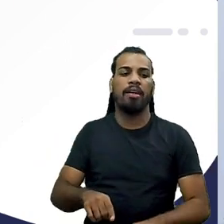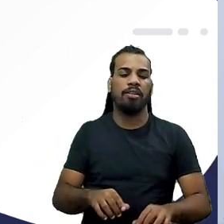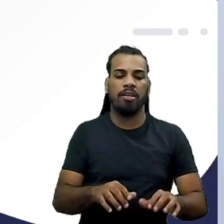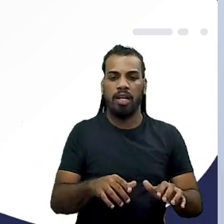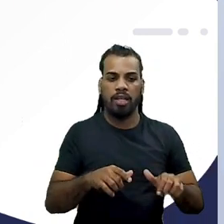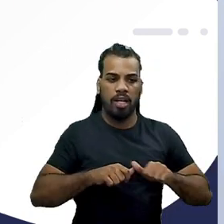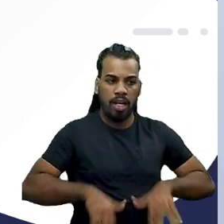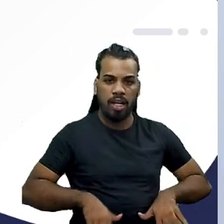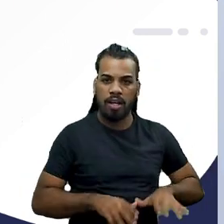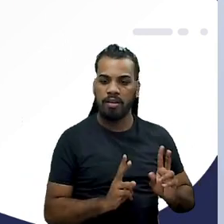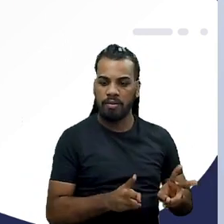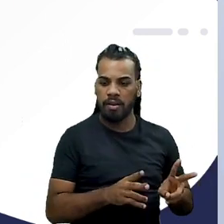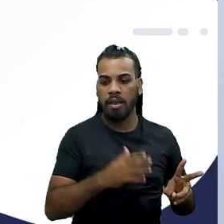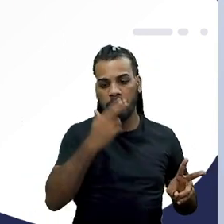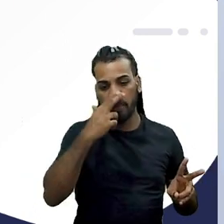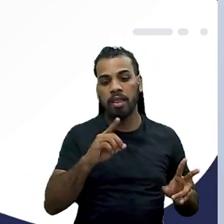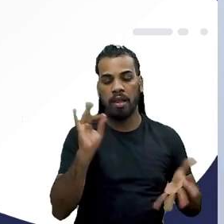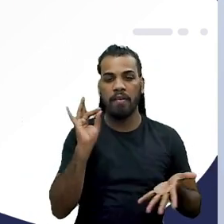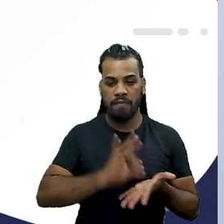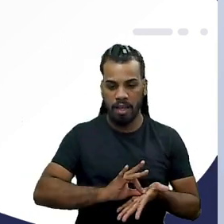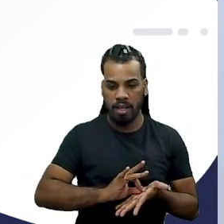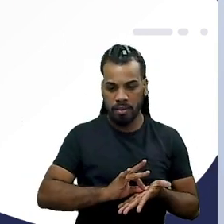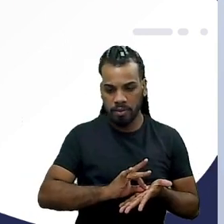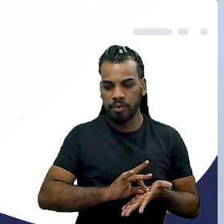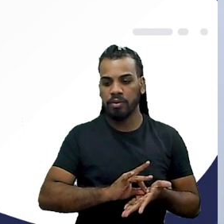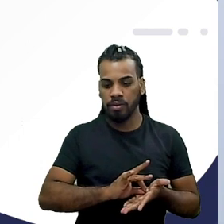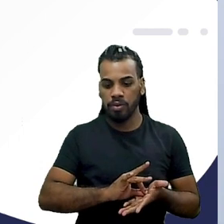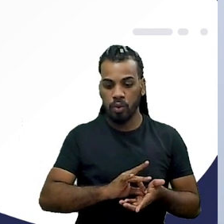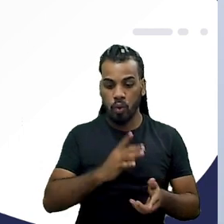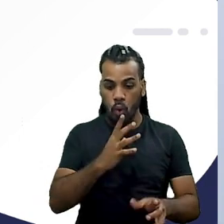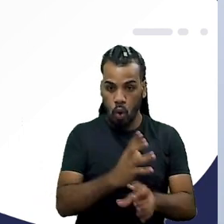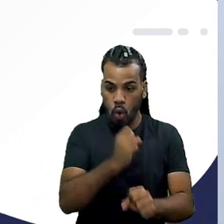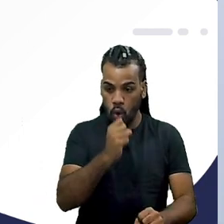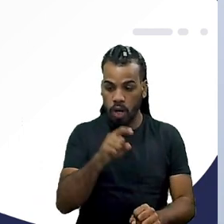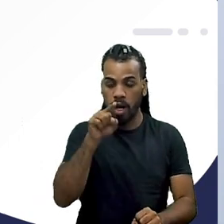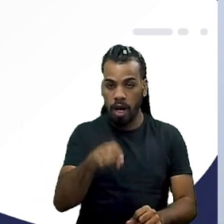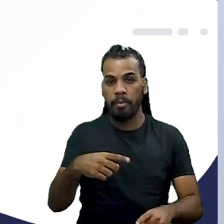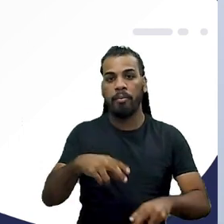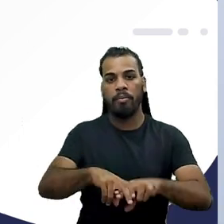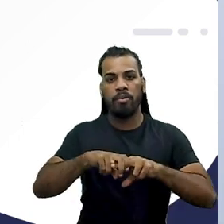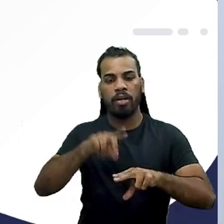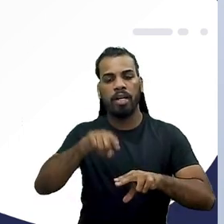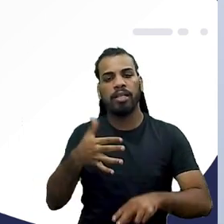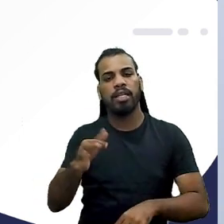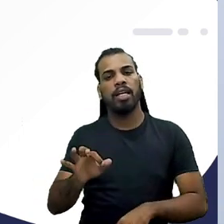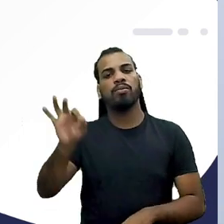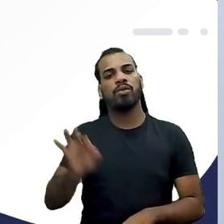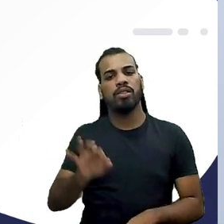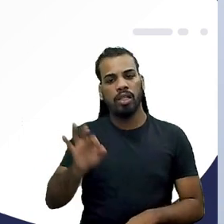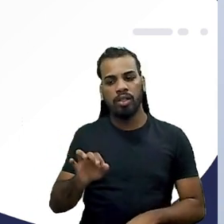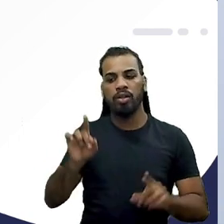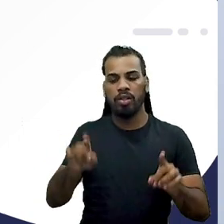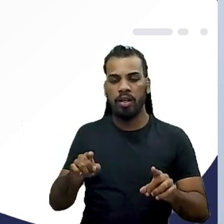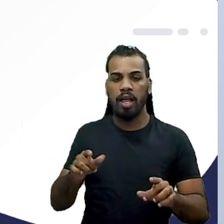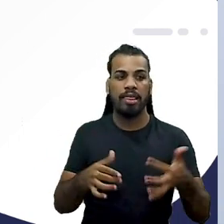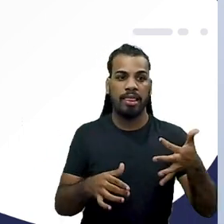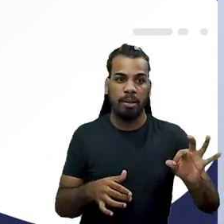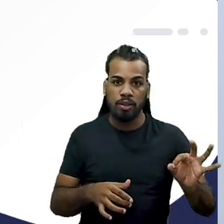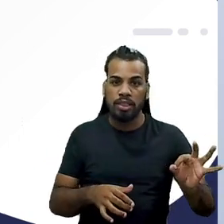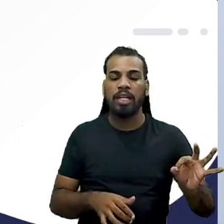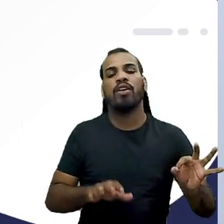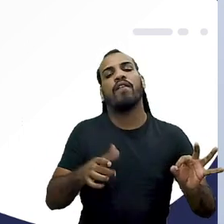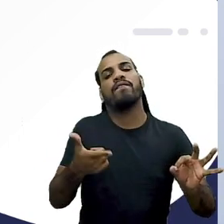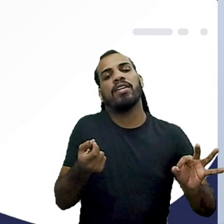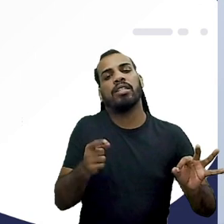fixas. Então, realmente, de fato, o que lucrou para ele foi justamente 10% de 20%. Então,